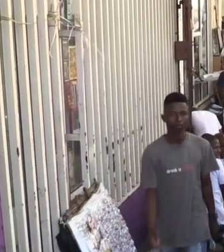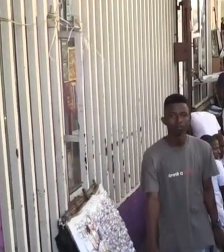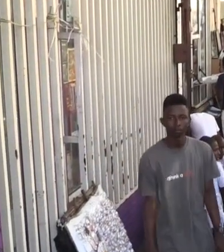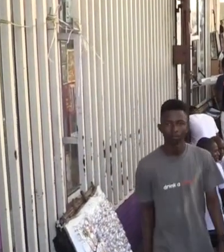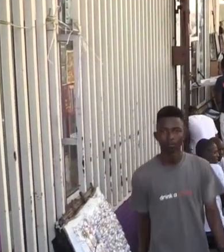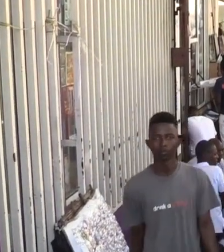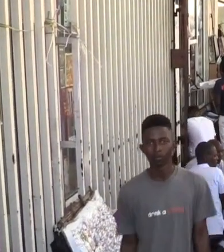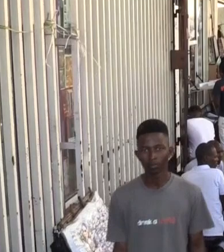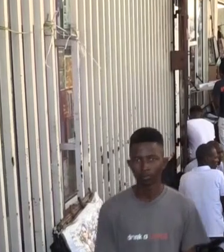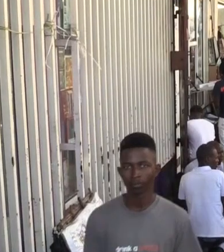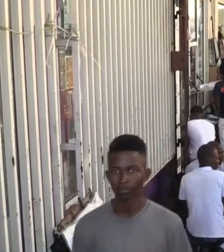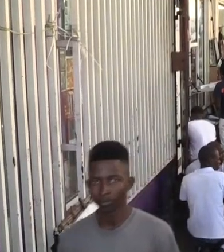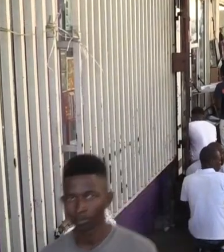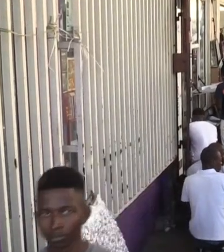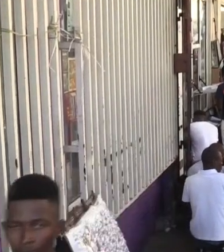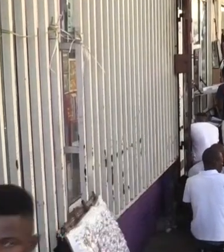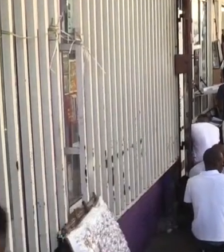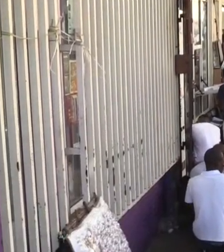Conselho iniciou.